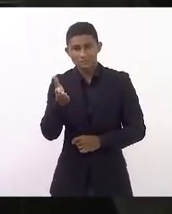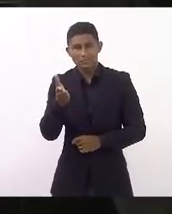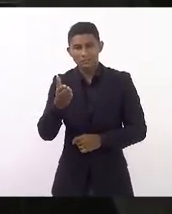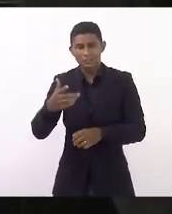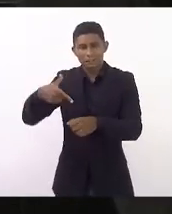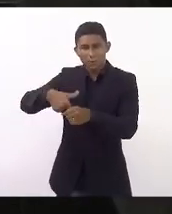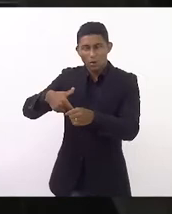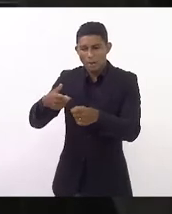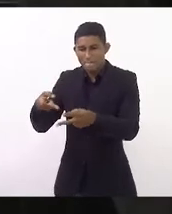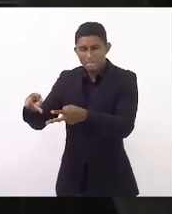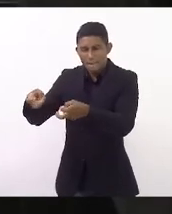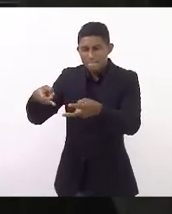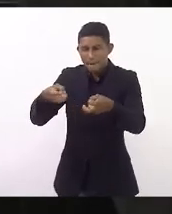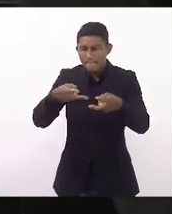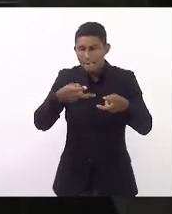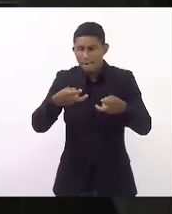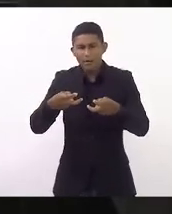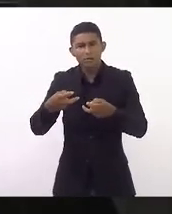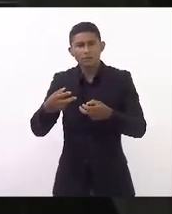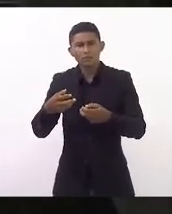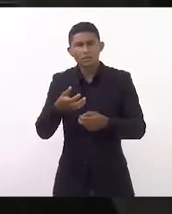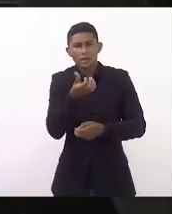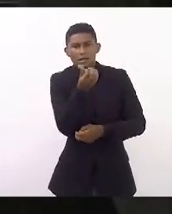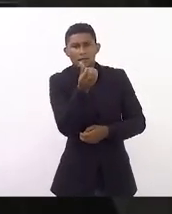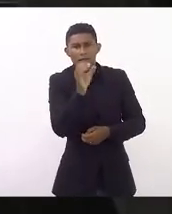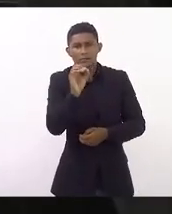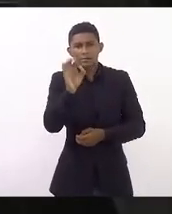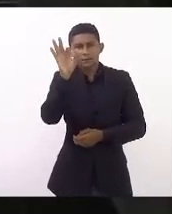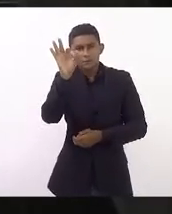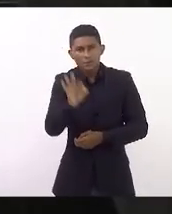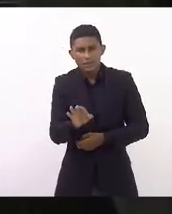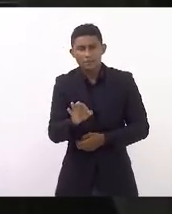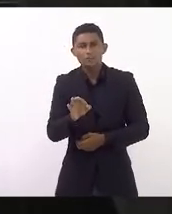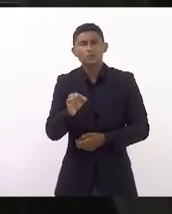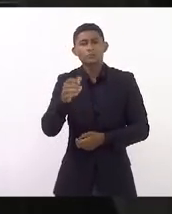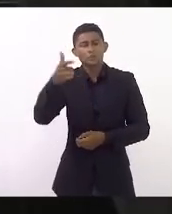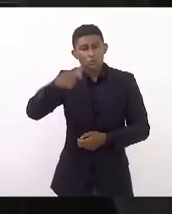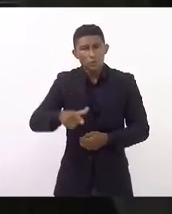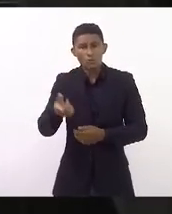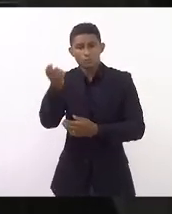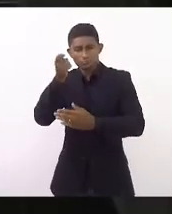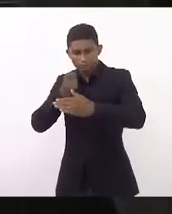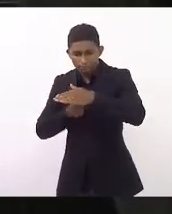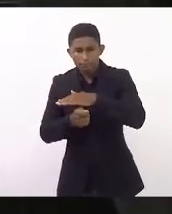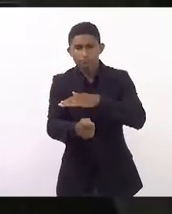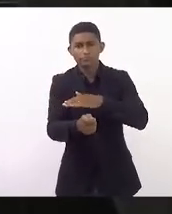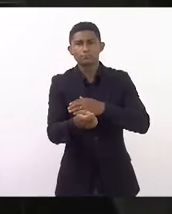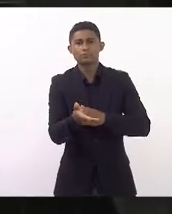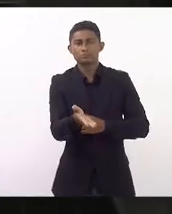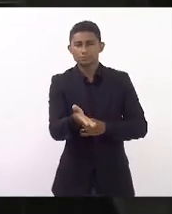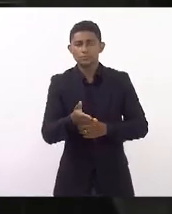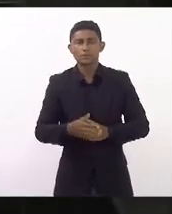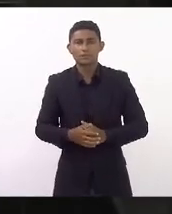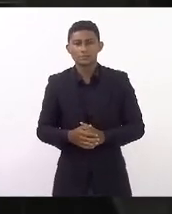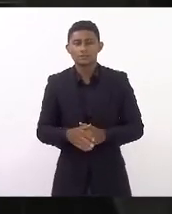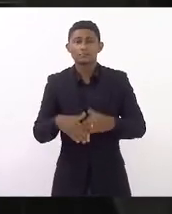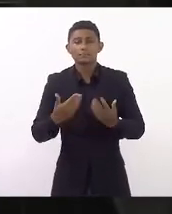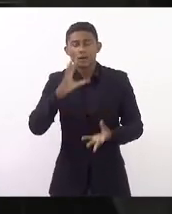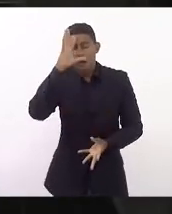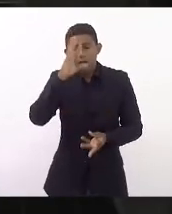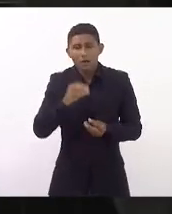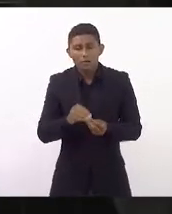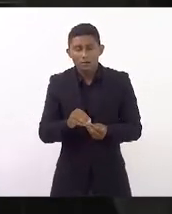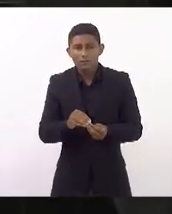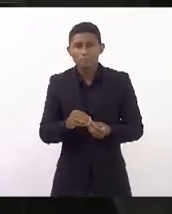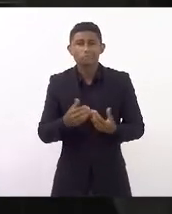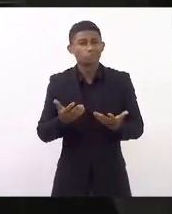petróleo é quase 60% dele reinjetado, ou seja, não é utilizado para